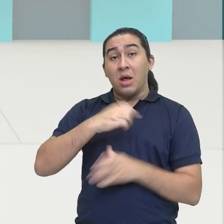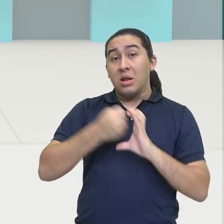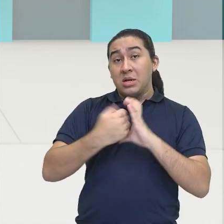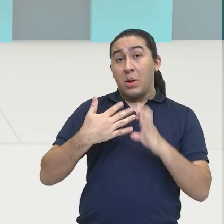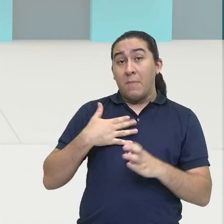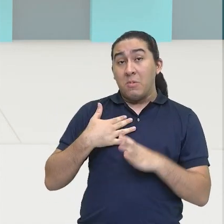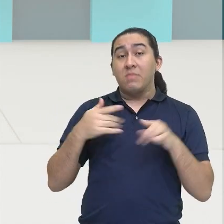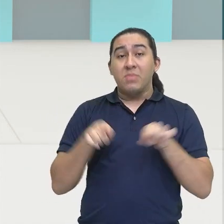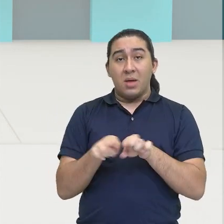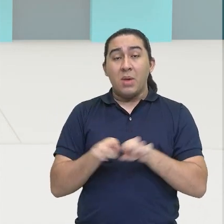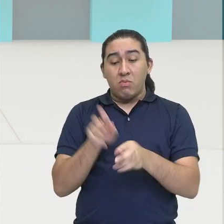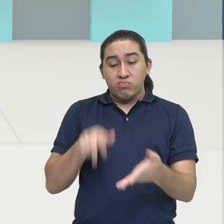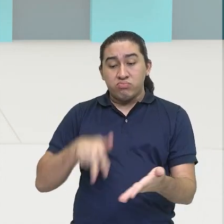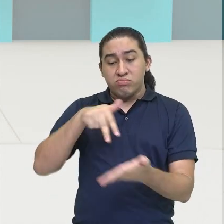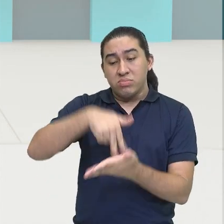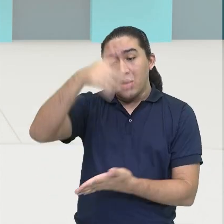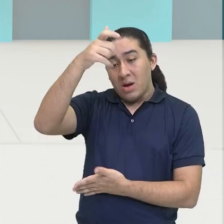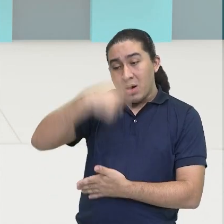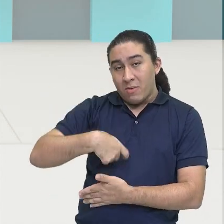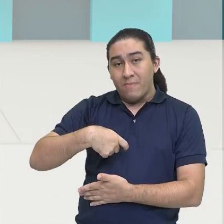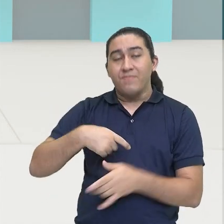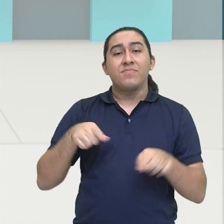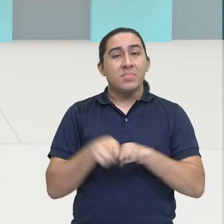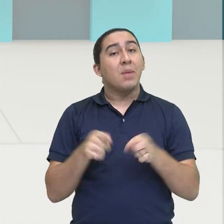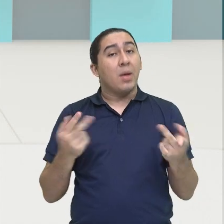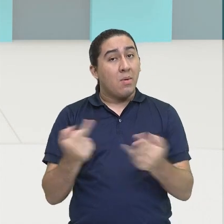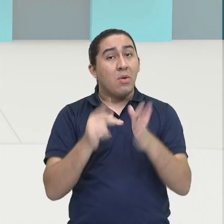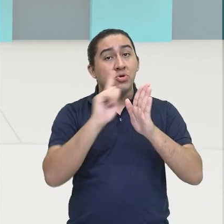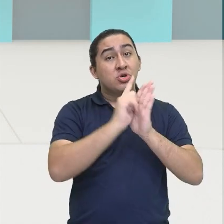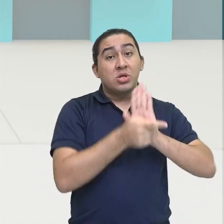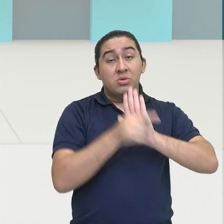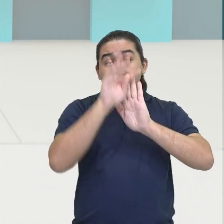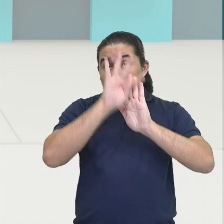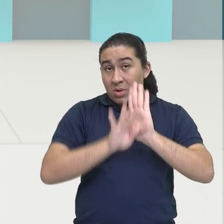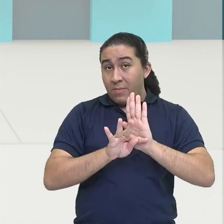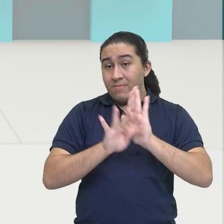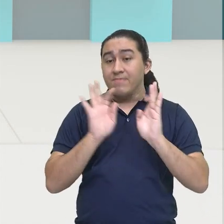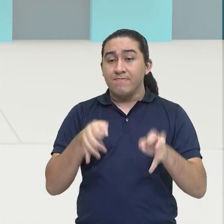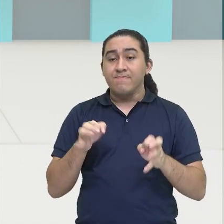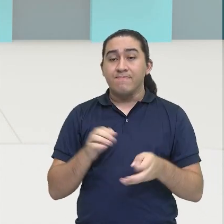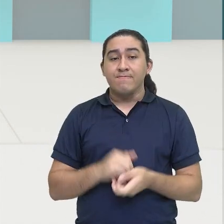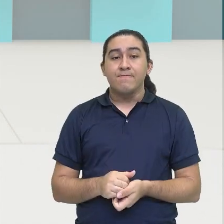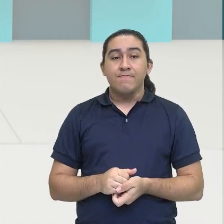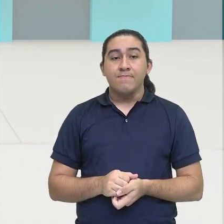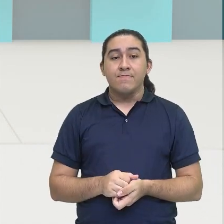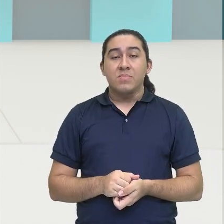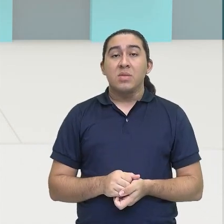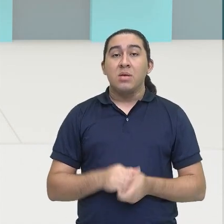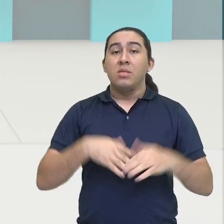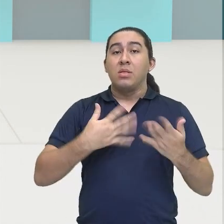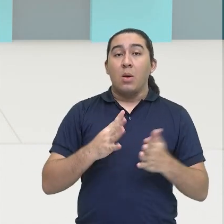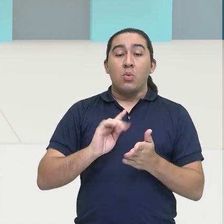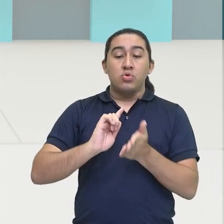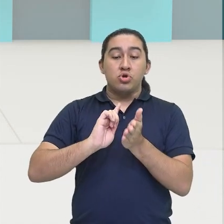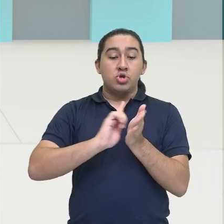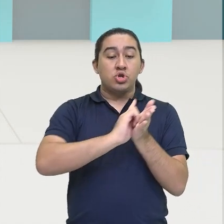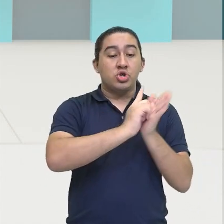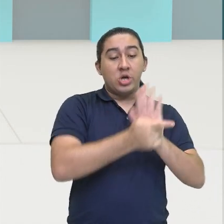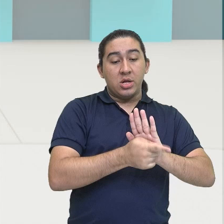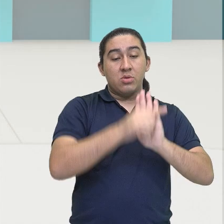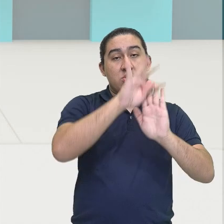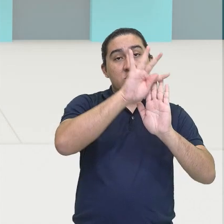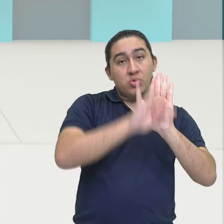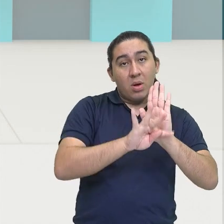como pessoa. É a mesma situação que acontece com os gêneros textuais. Os gêneros textuais